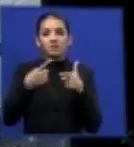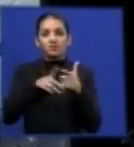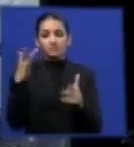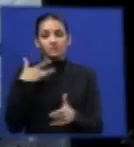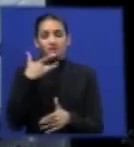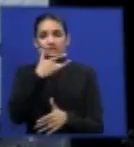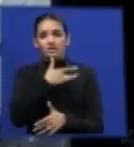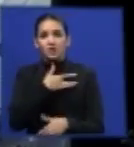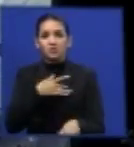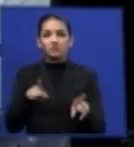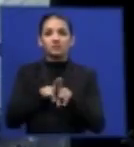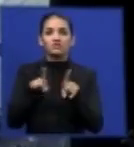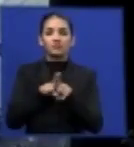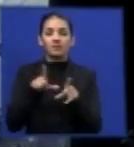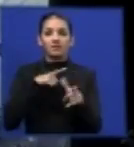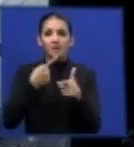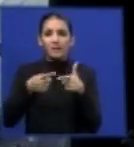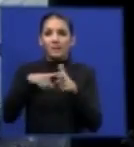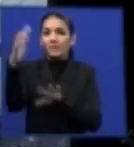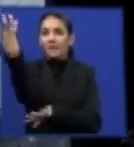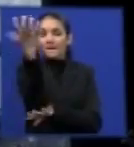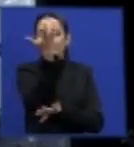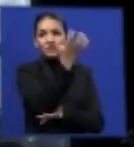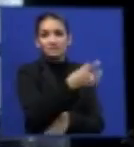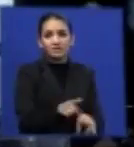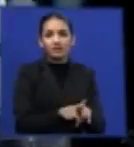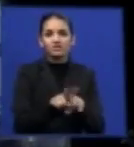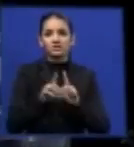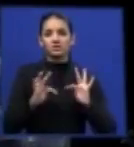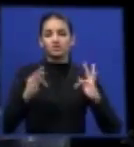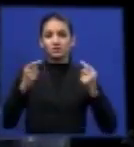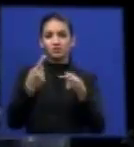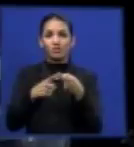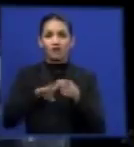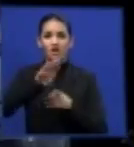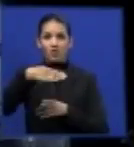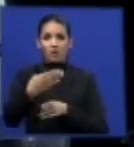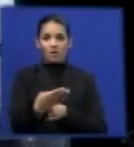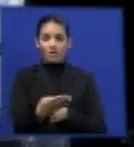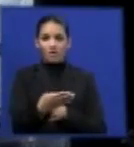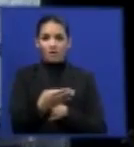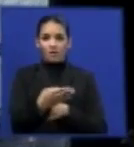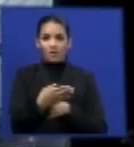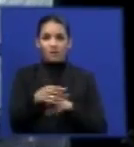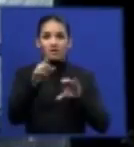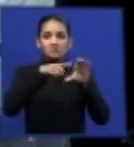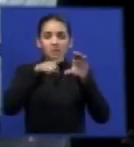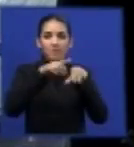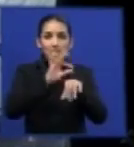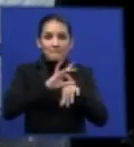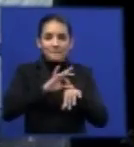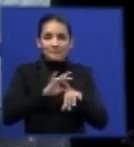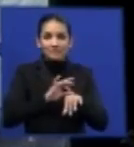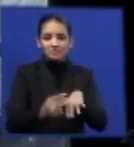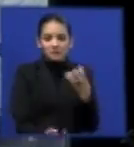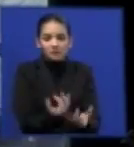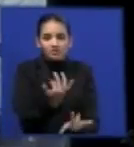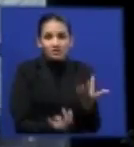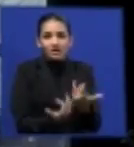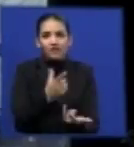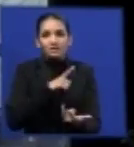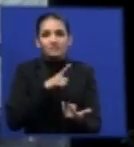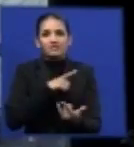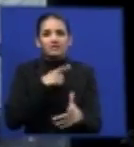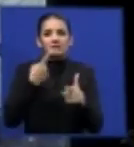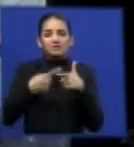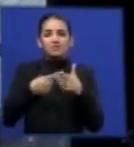áreas custo de emissões atmosféricas quando esses pneus são queimados eles emitem né no Rio de Janeiro na